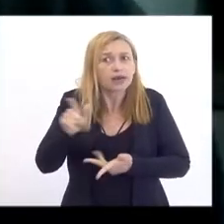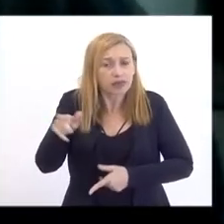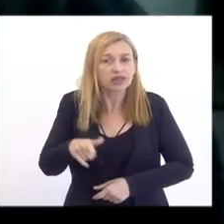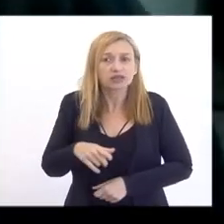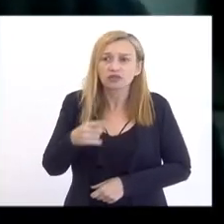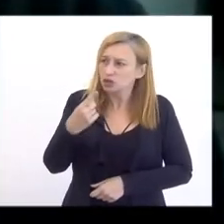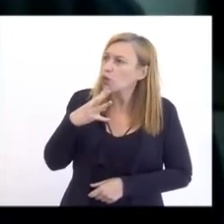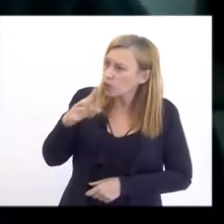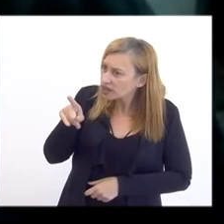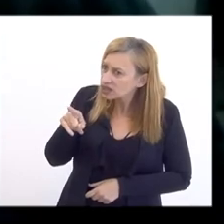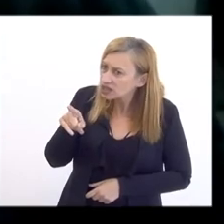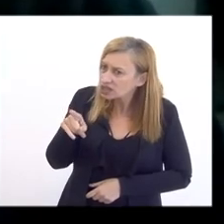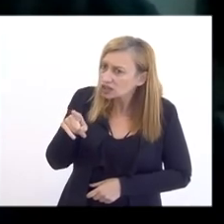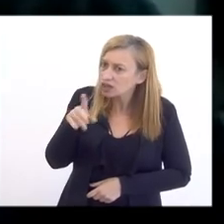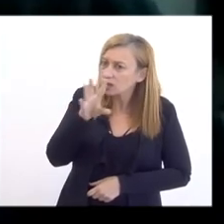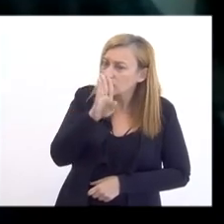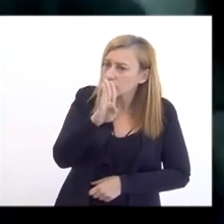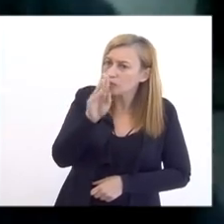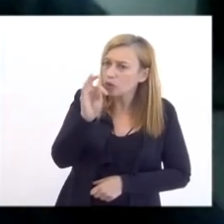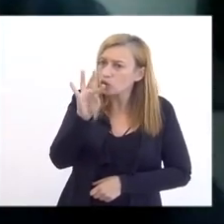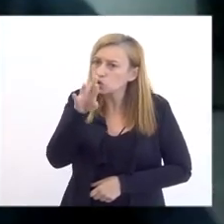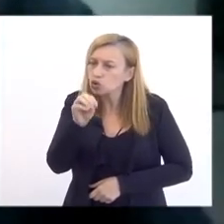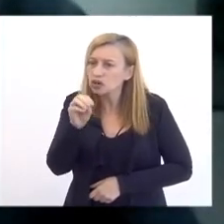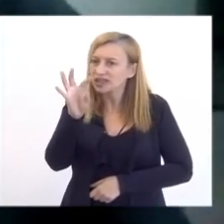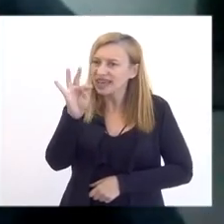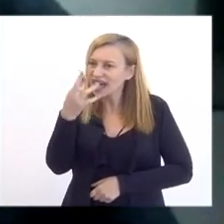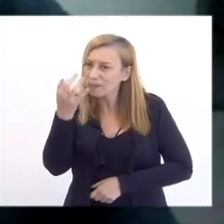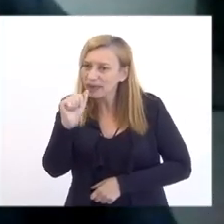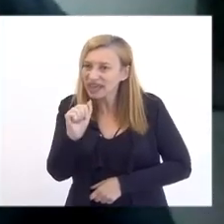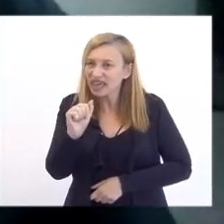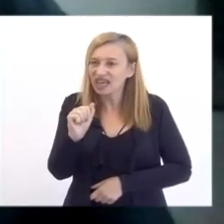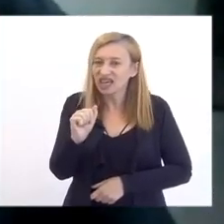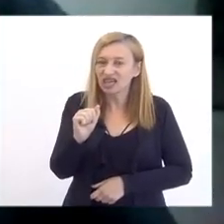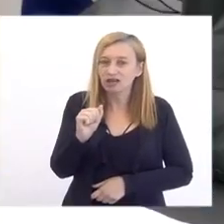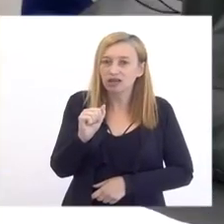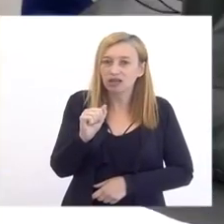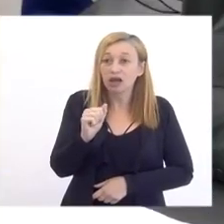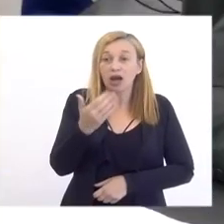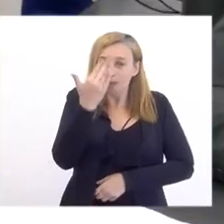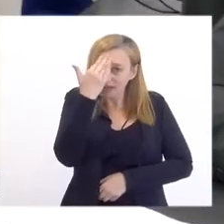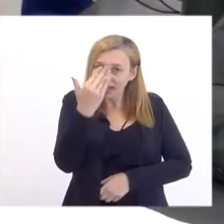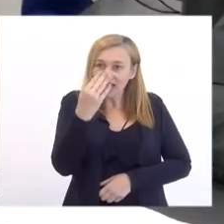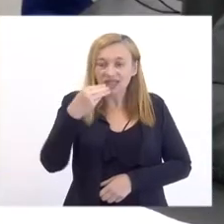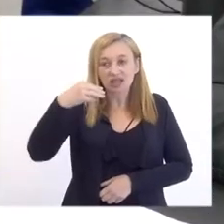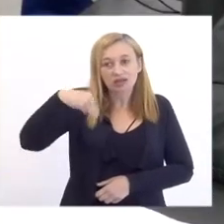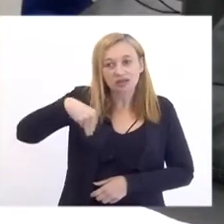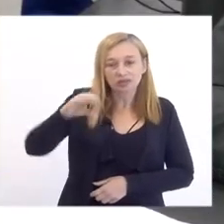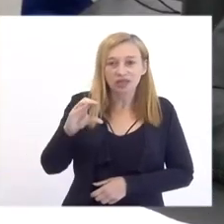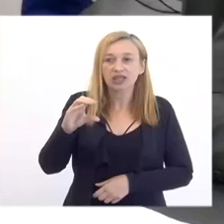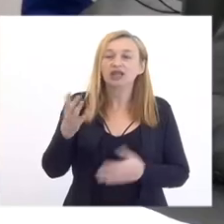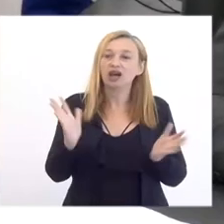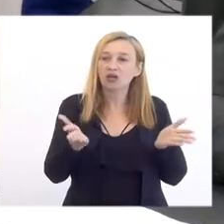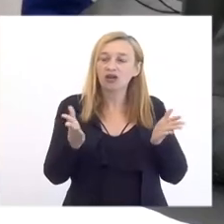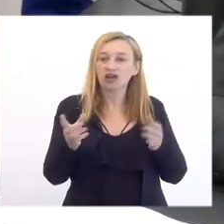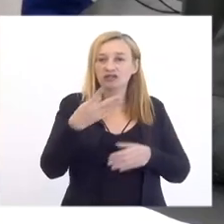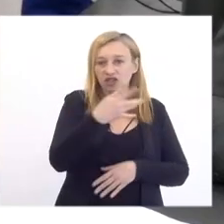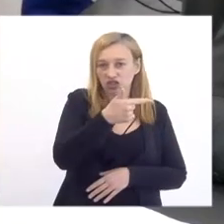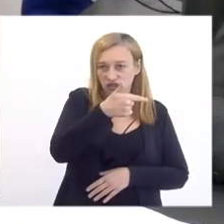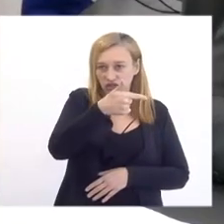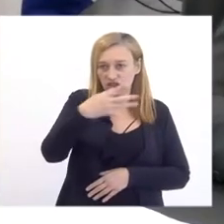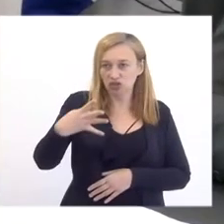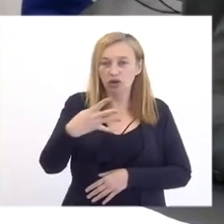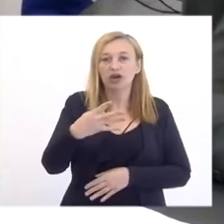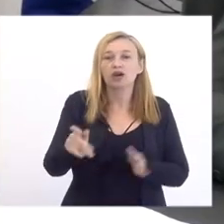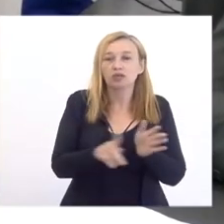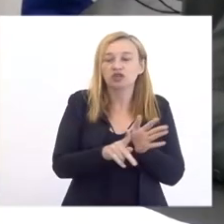Você conhecia isso? Bototerapia. Filho do boto. Obrigado, Mink. Vamos ao 24, então? Projeto